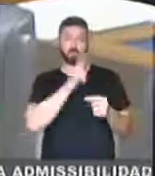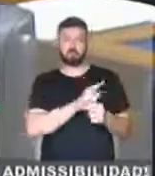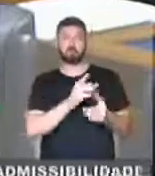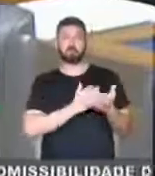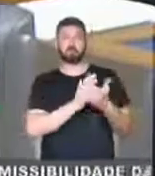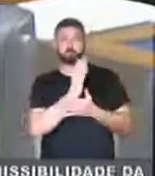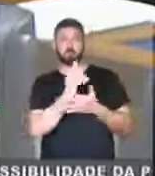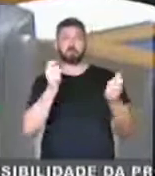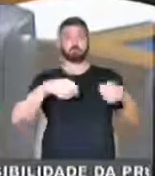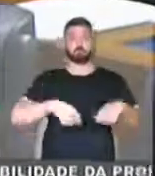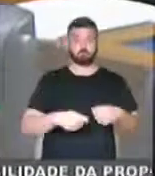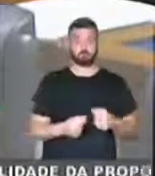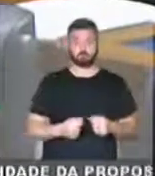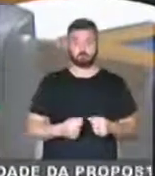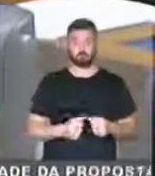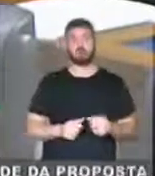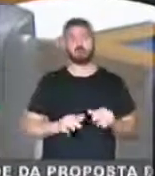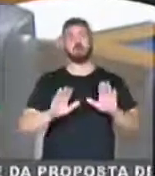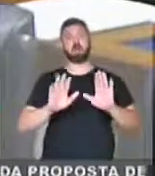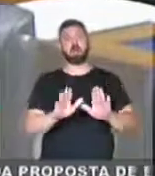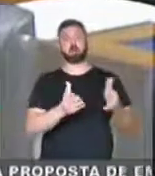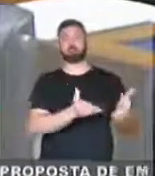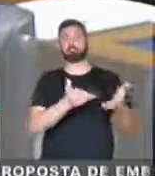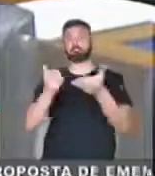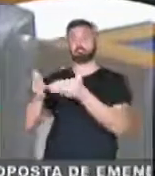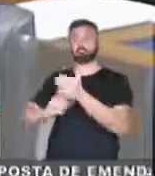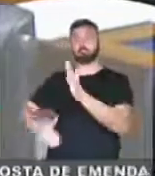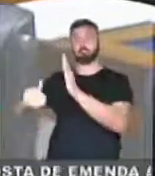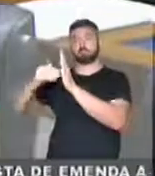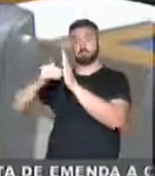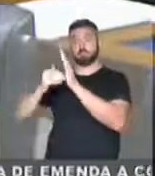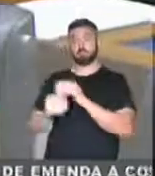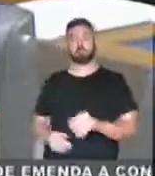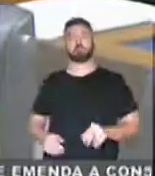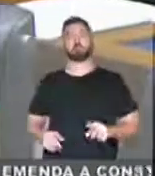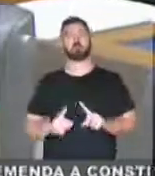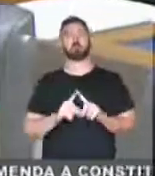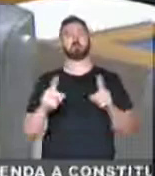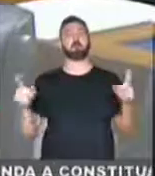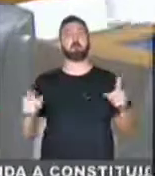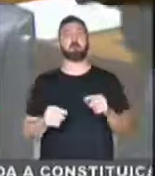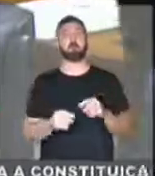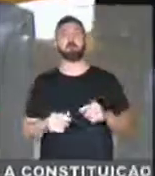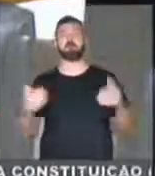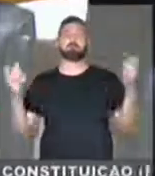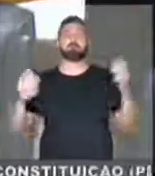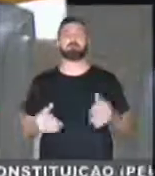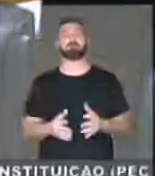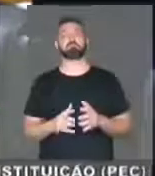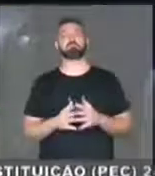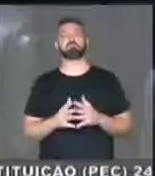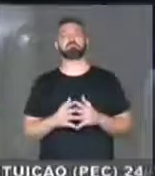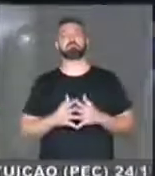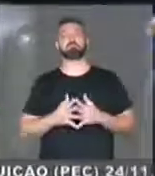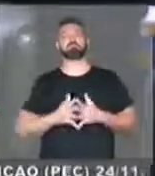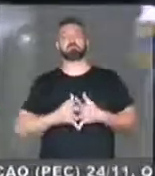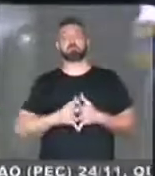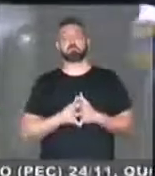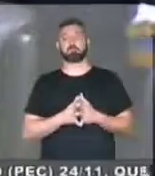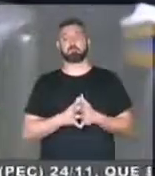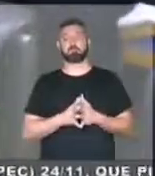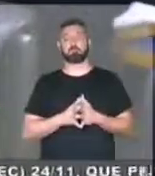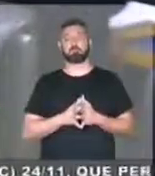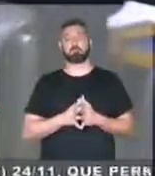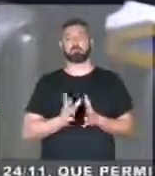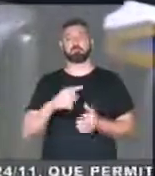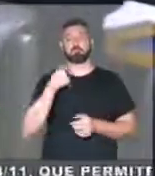conseguimos aprovar o que foi possível. Agora segue para o Senado Federal. Mas, então, apesar de